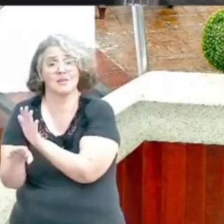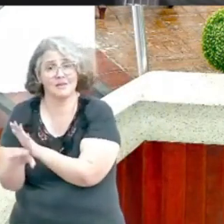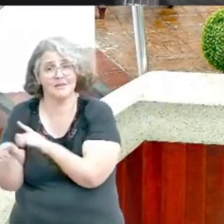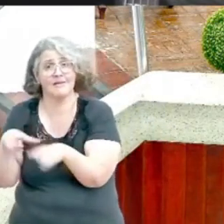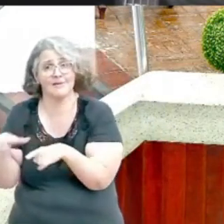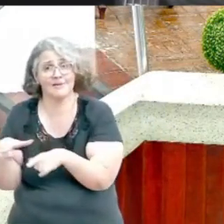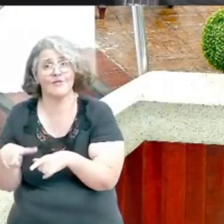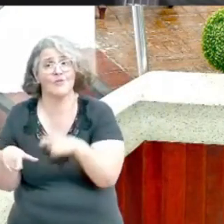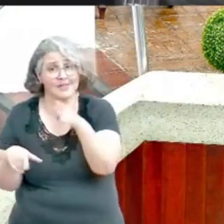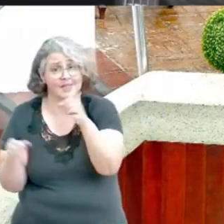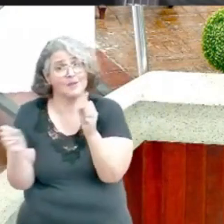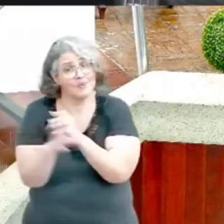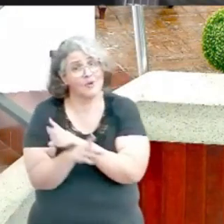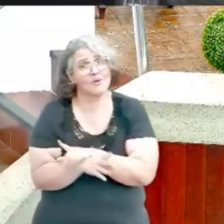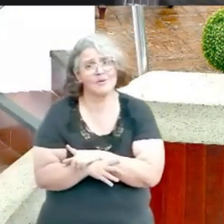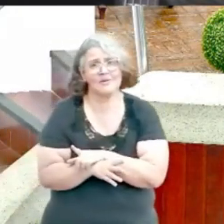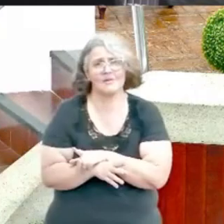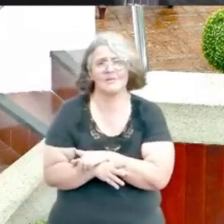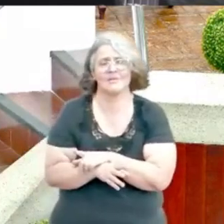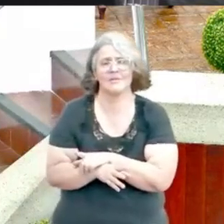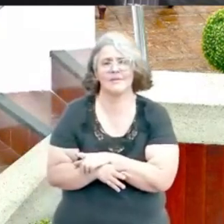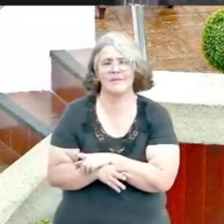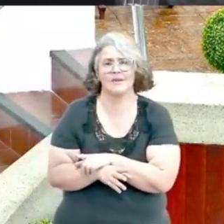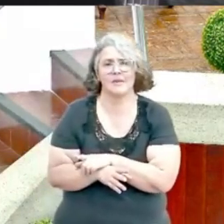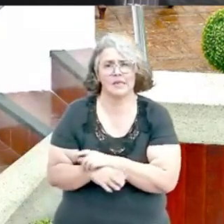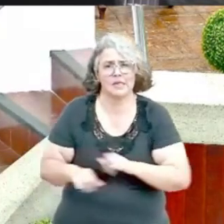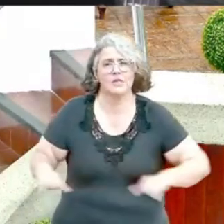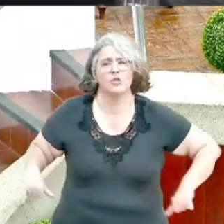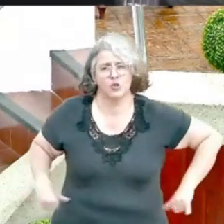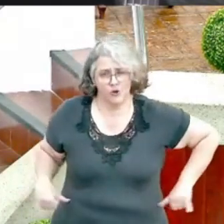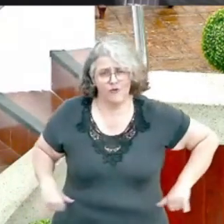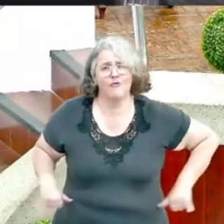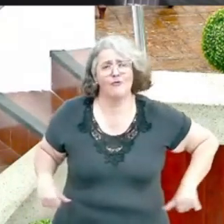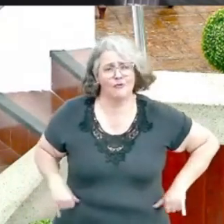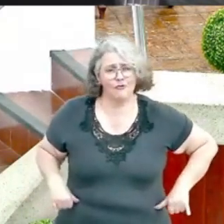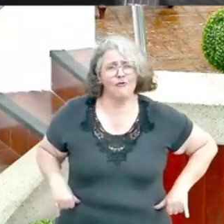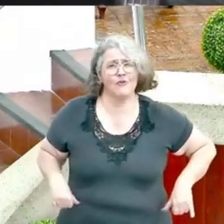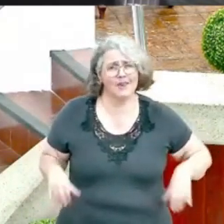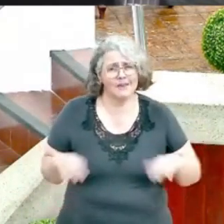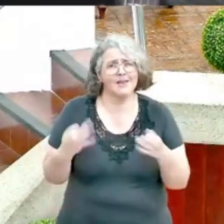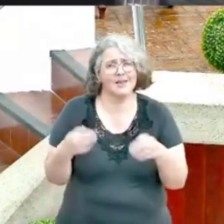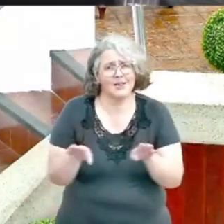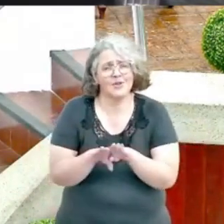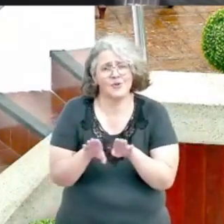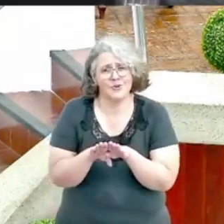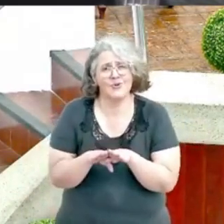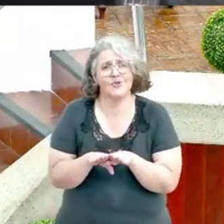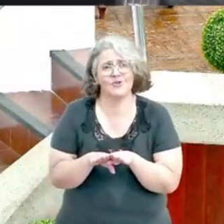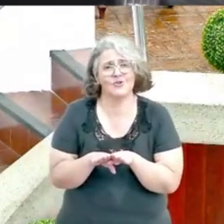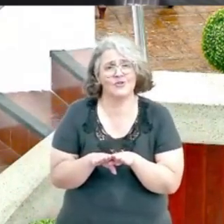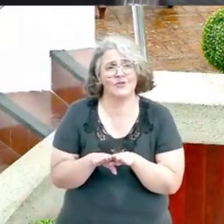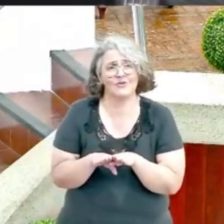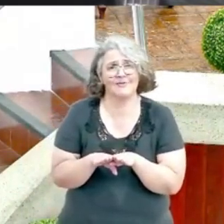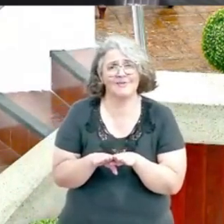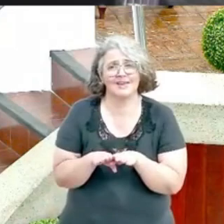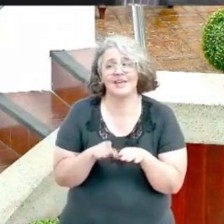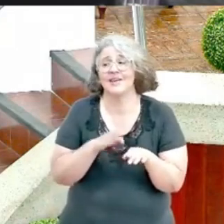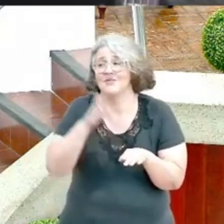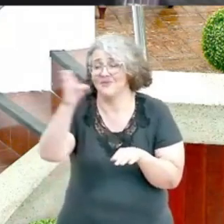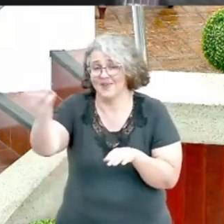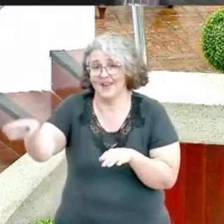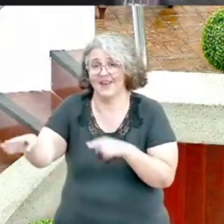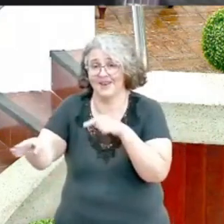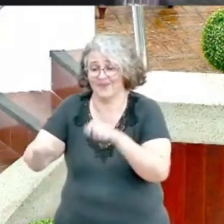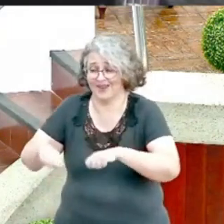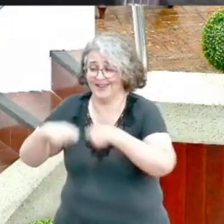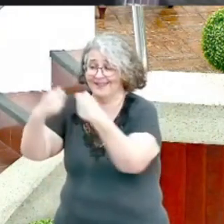Você está pronto para, é verdade, sofrer as dores de parto que nós sofreremos juntos para dar a